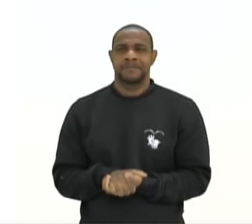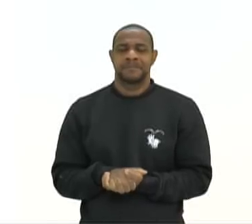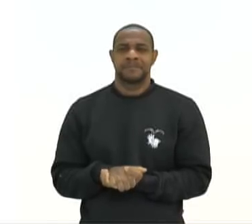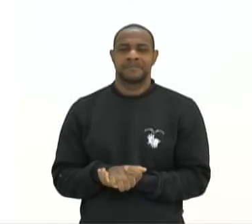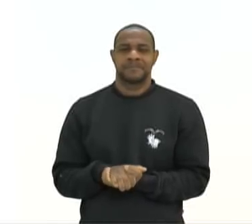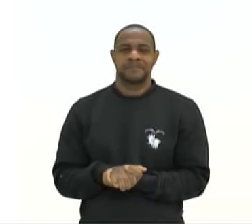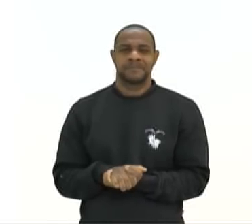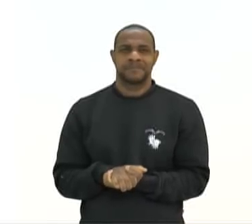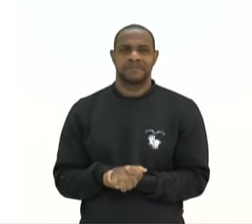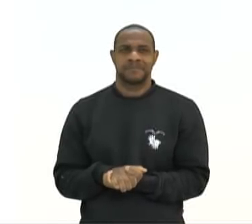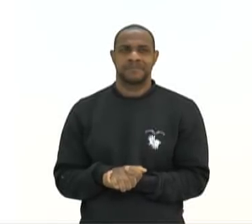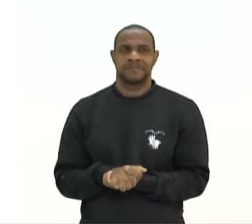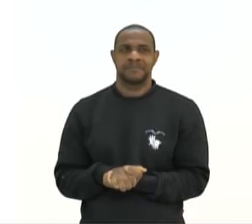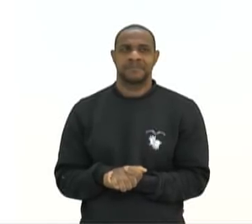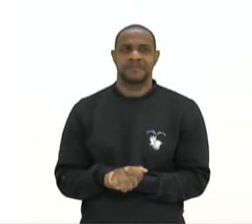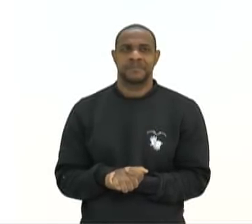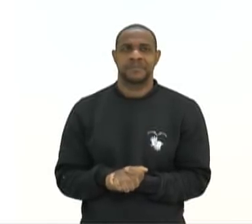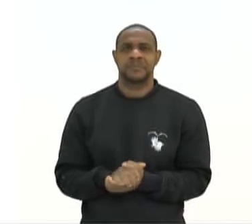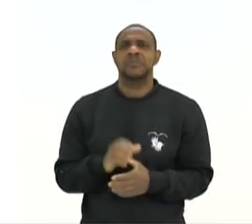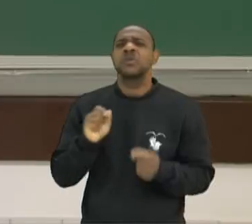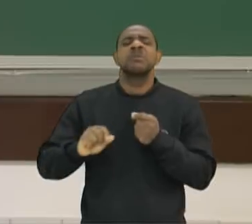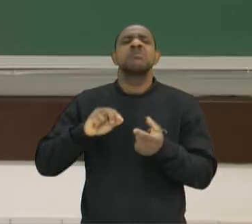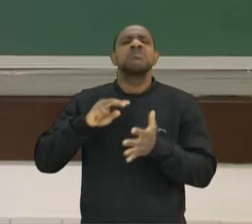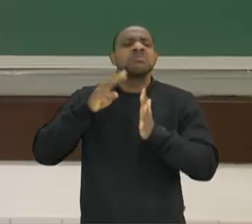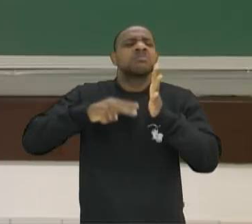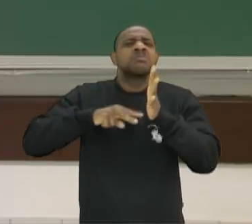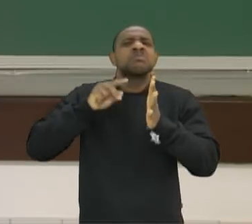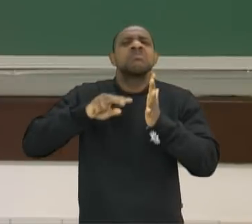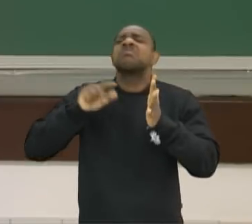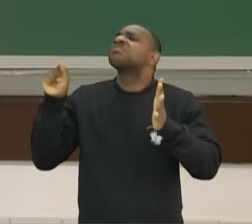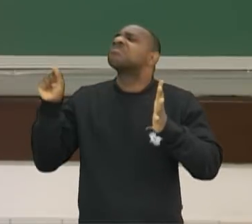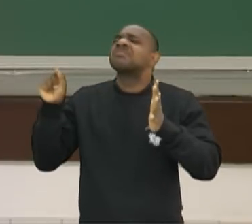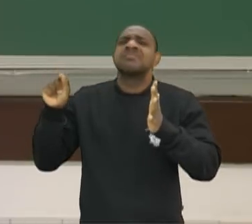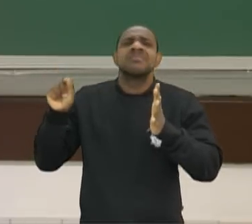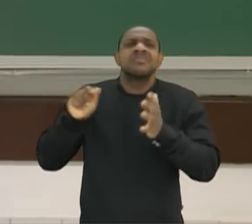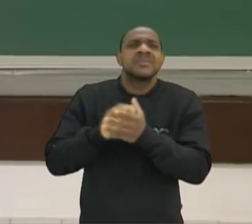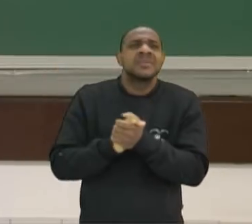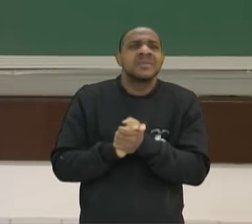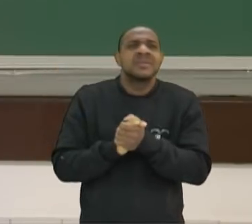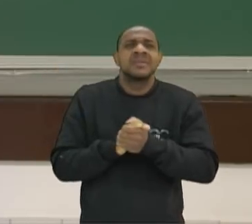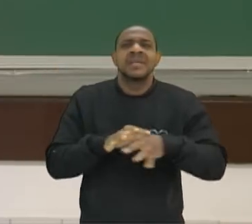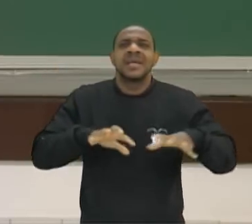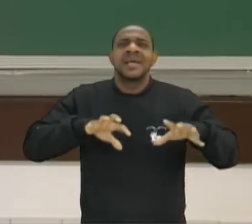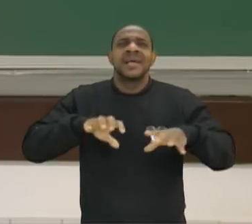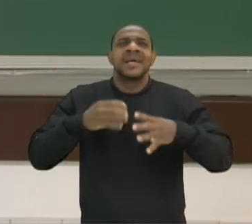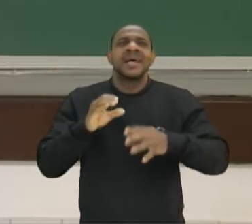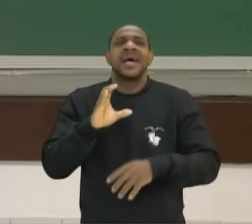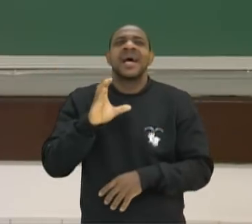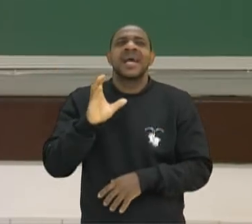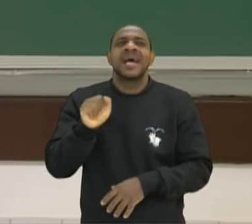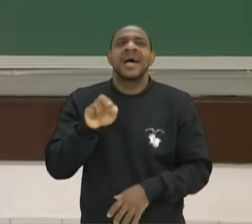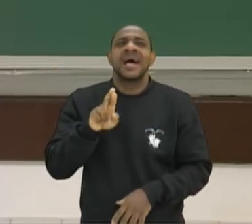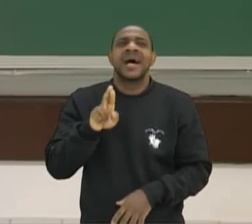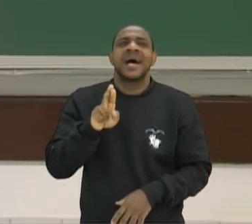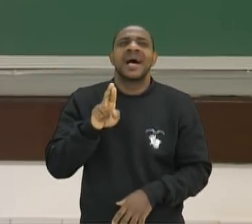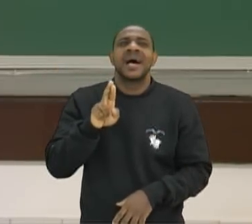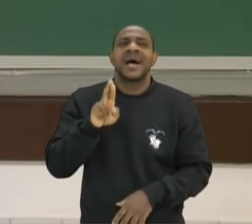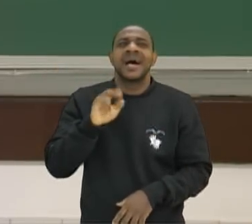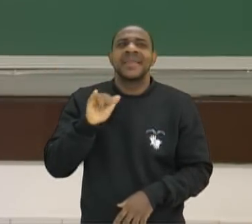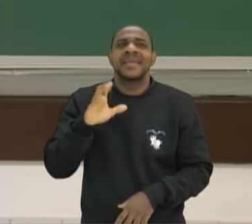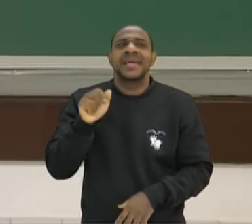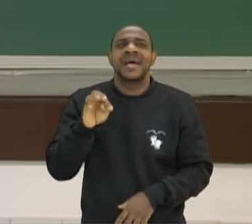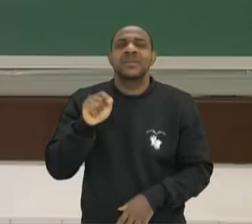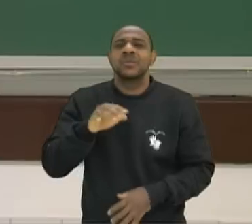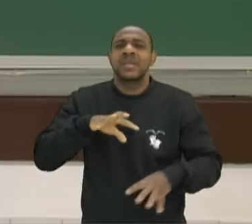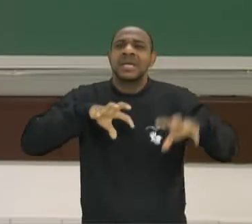for comic effect. O que está escrito aqui? Gente, caricatura. O que acontece? Seria uma